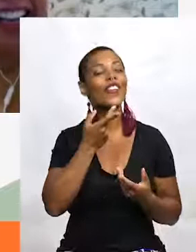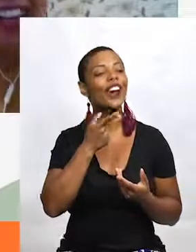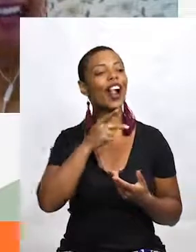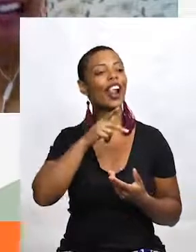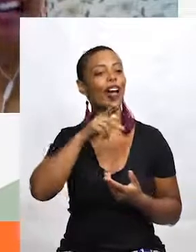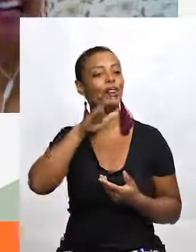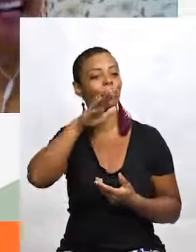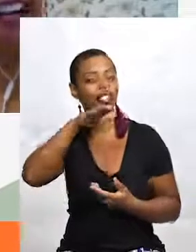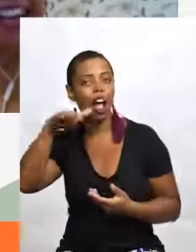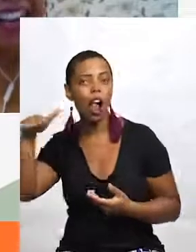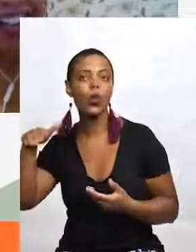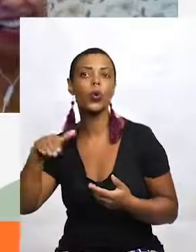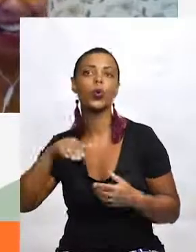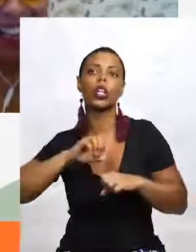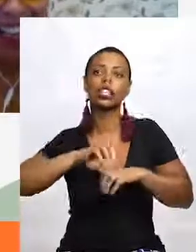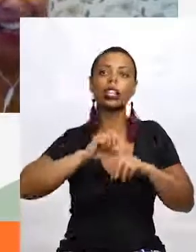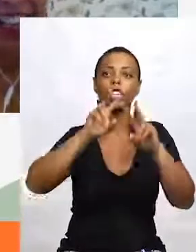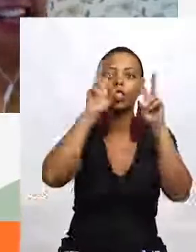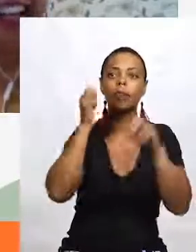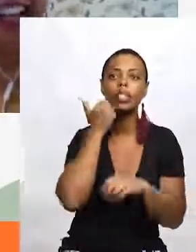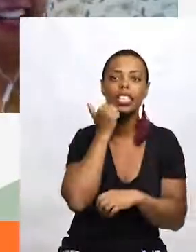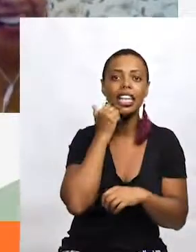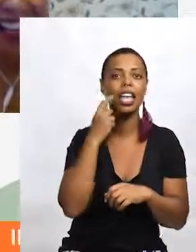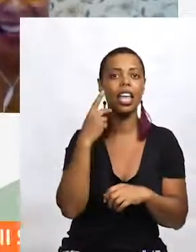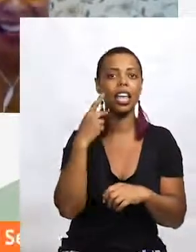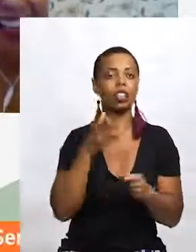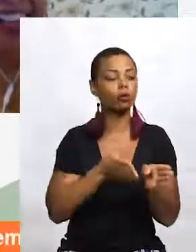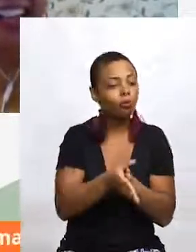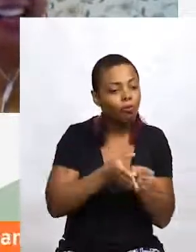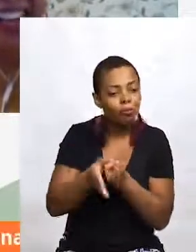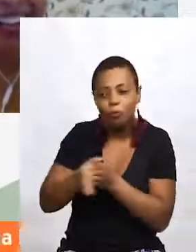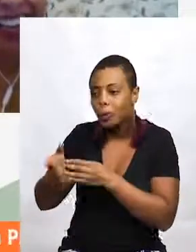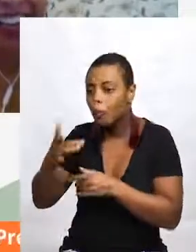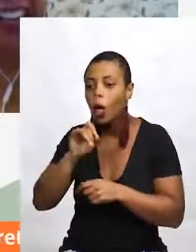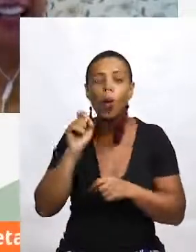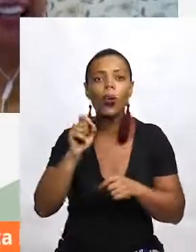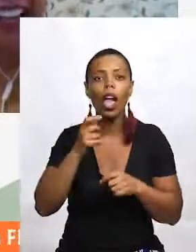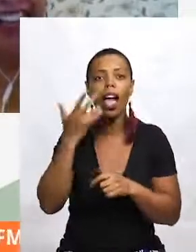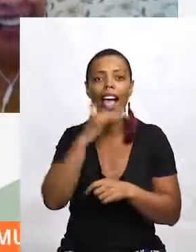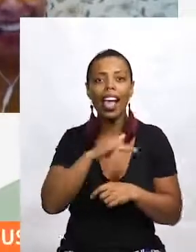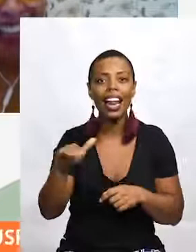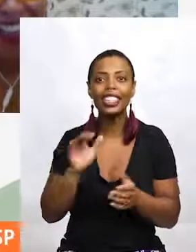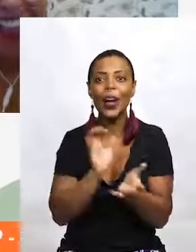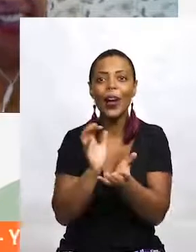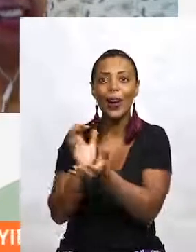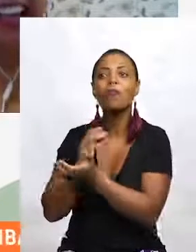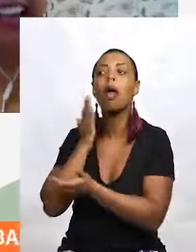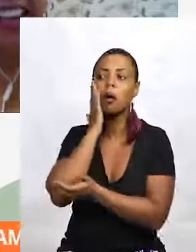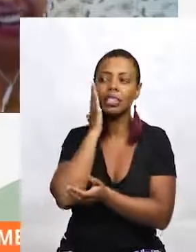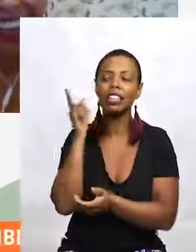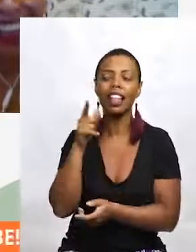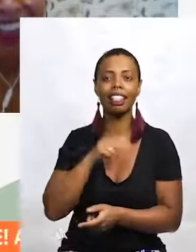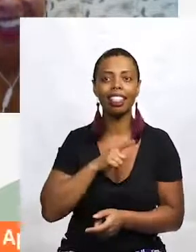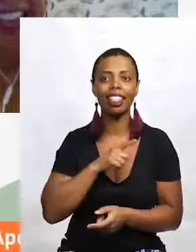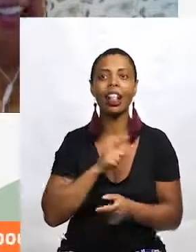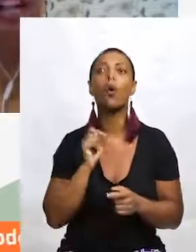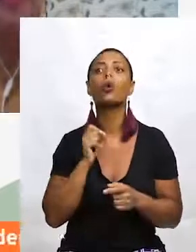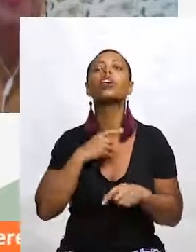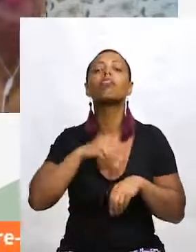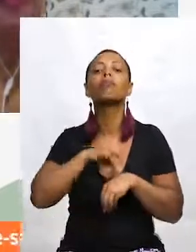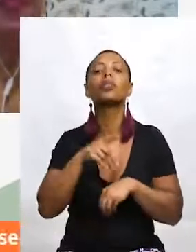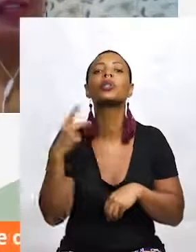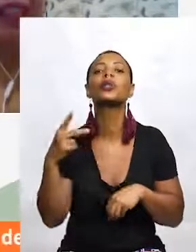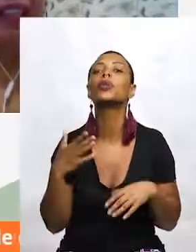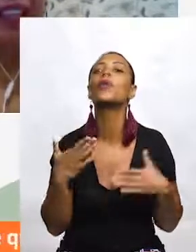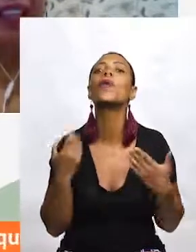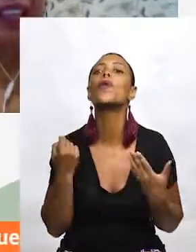iniciação científica, para as pessoas que você orienta, para os seus pequenos, dos seus grupos que eu sei que, que você tem? O que, que você deixa para eles?